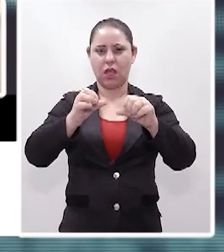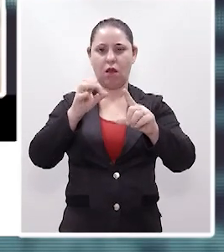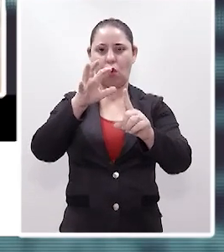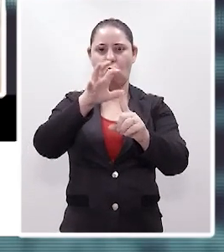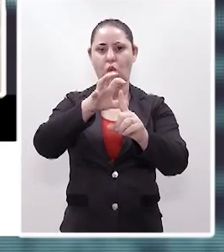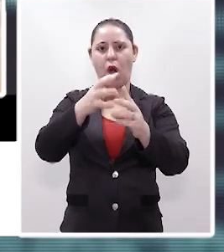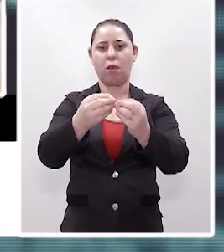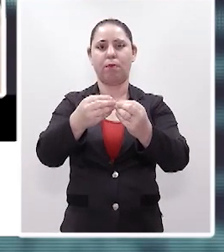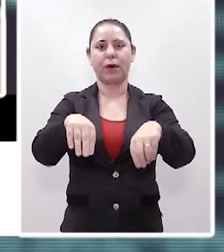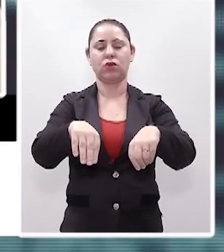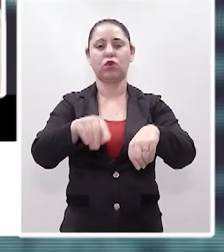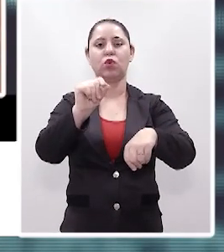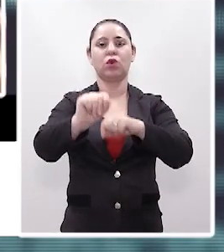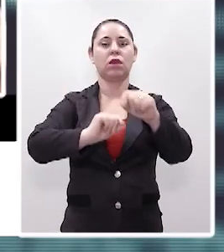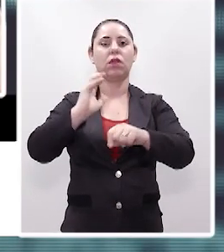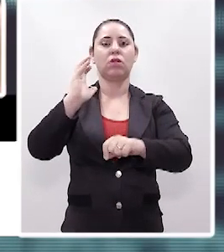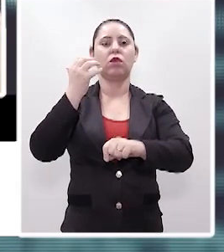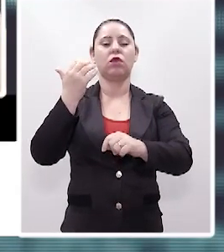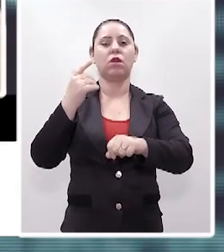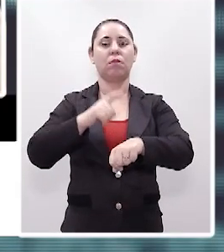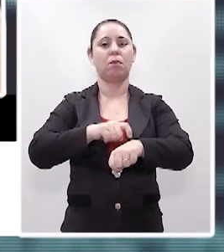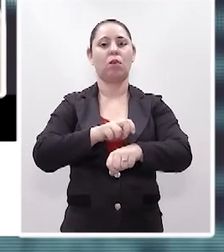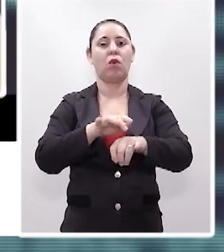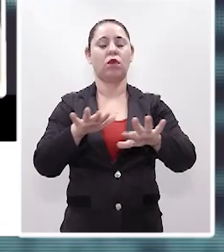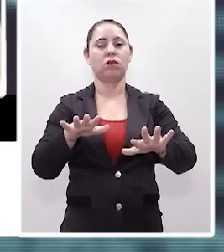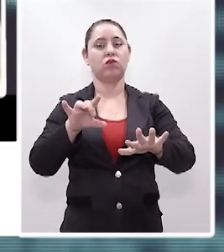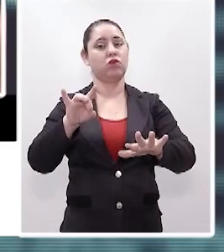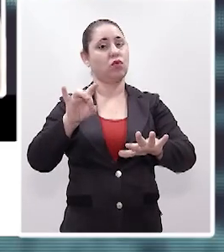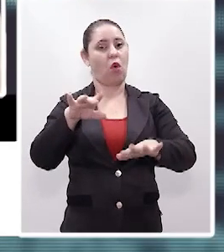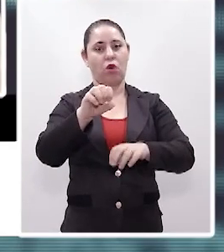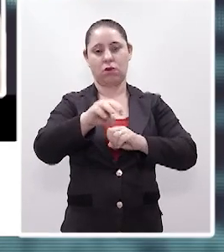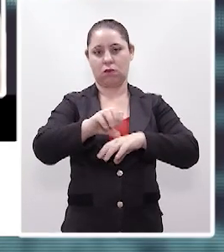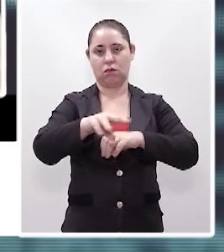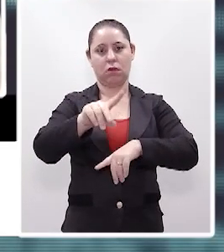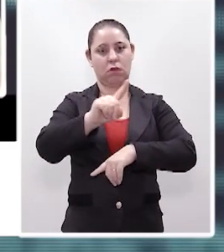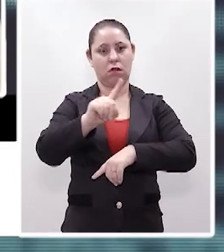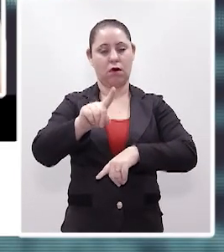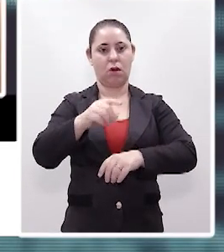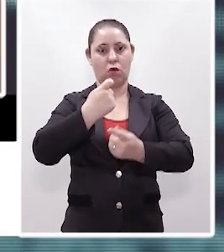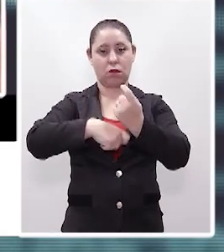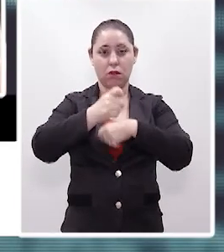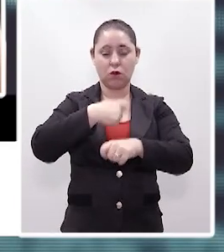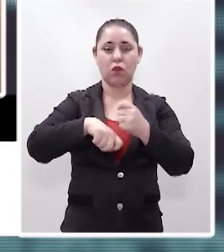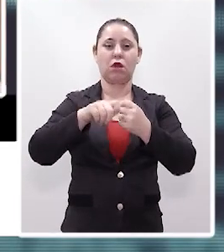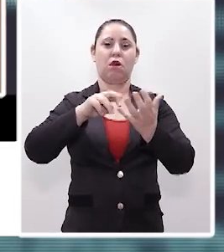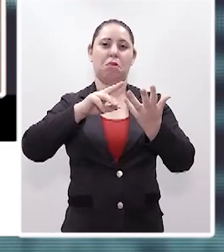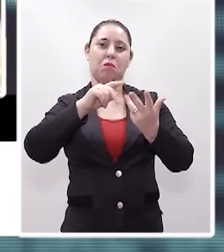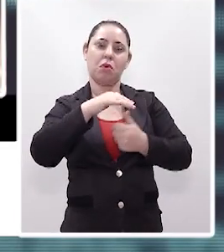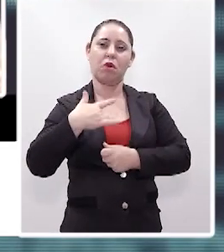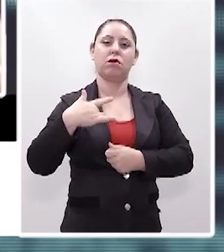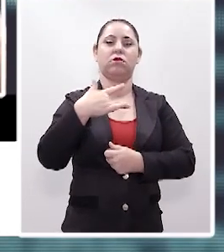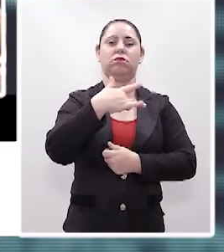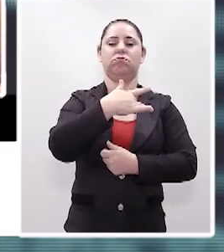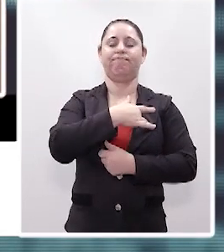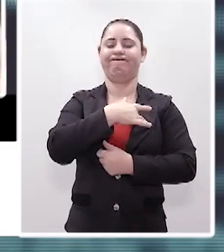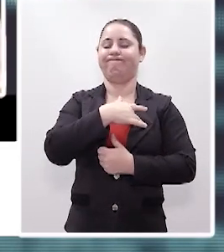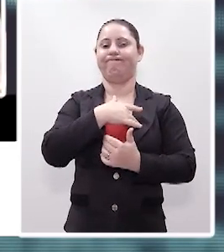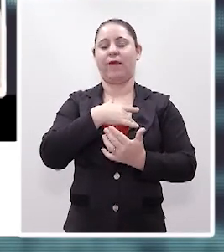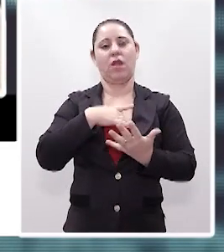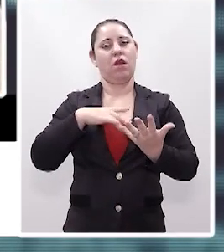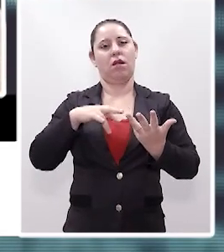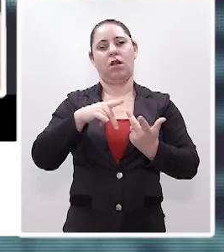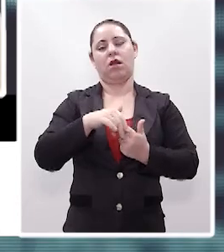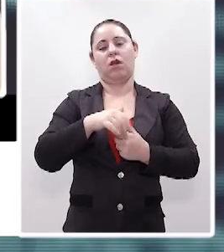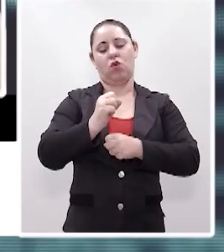os reflexos de que tudo isso que está acontecendo durante a pandemia, não só na área da educação, na economia, na saúde,